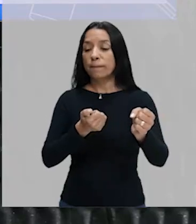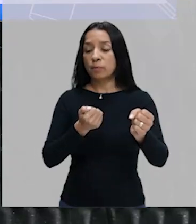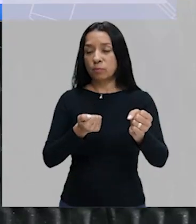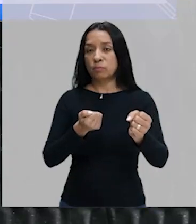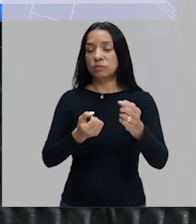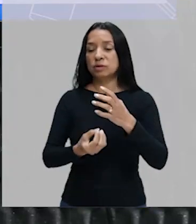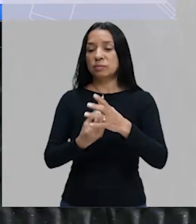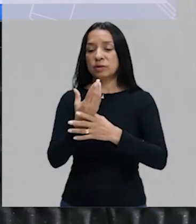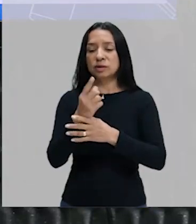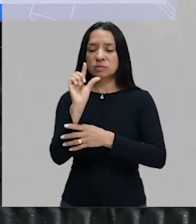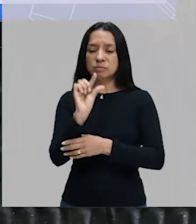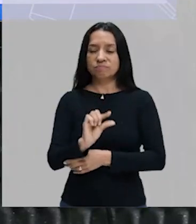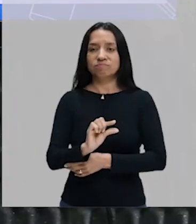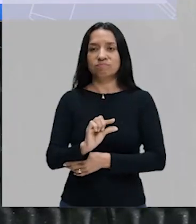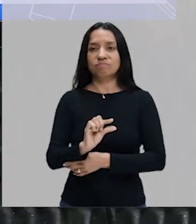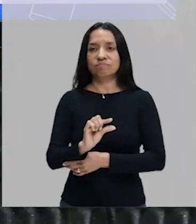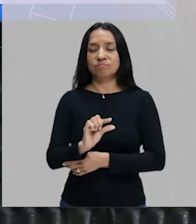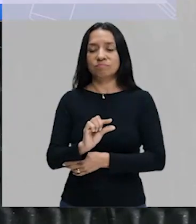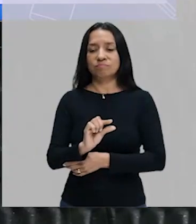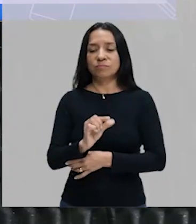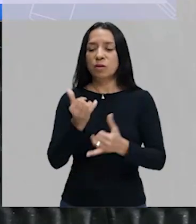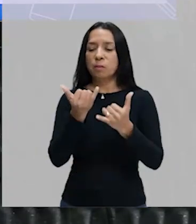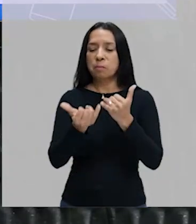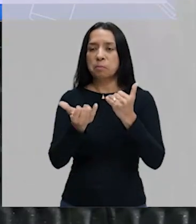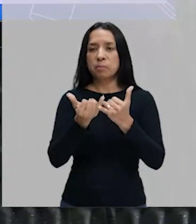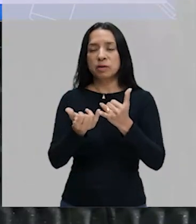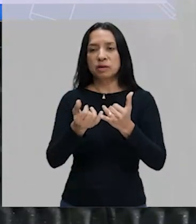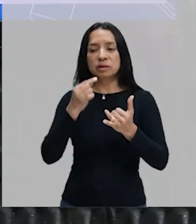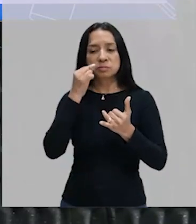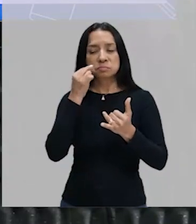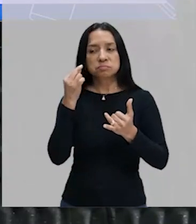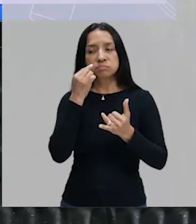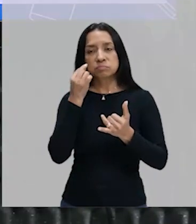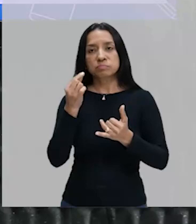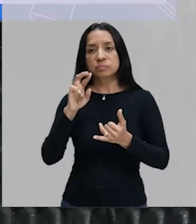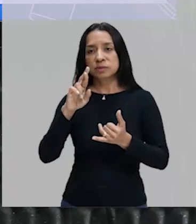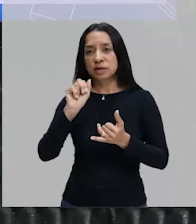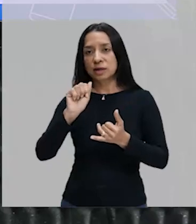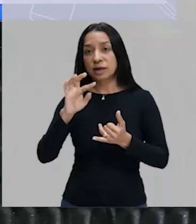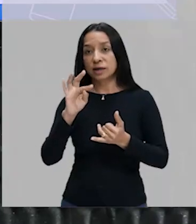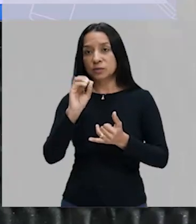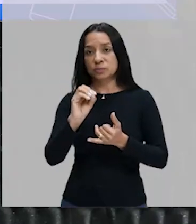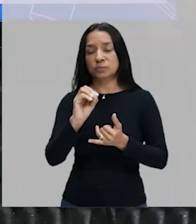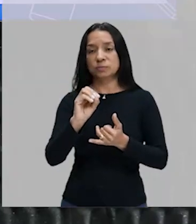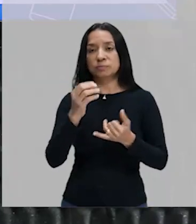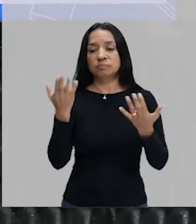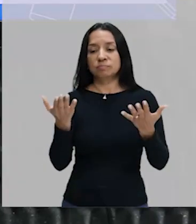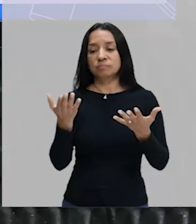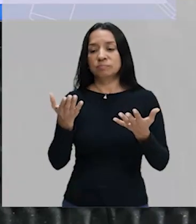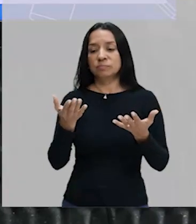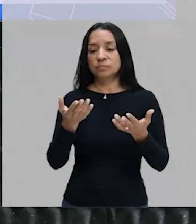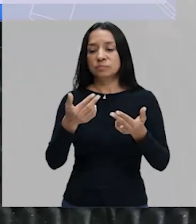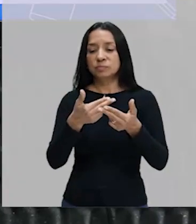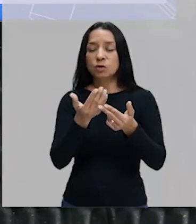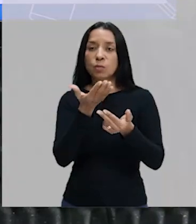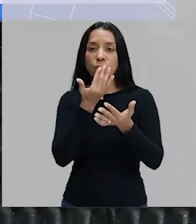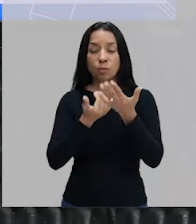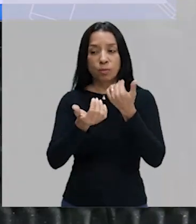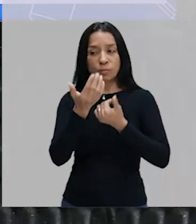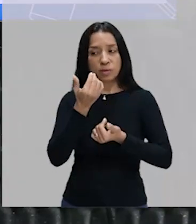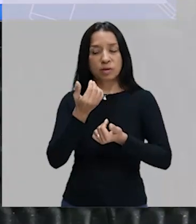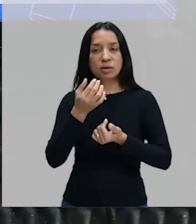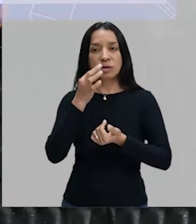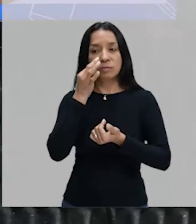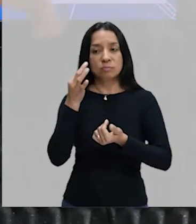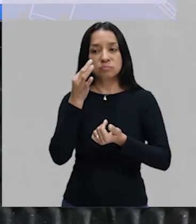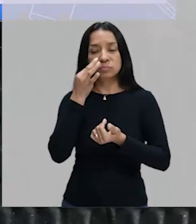são pequenininhos, tá? Do tamanho de um ratinho lá no seriado lá, que eles inclusive se alimentavam desses animais, desses